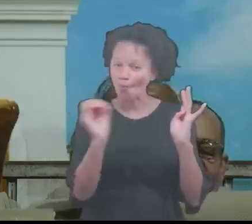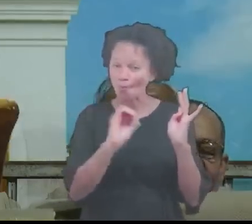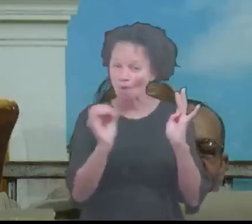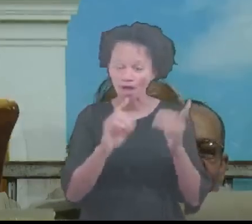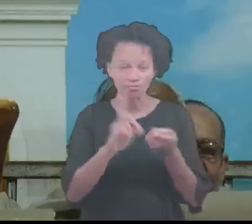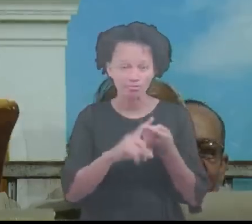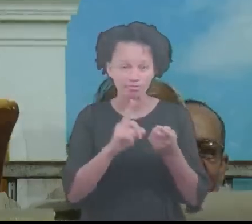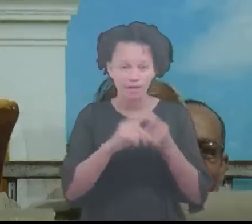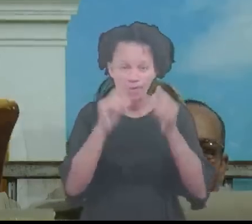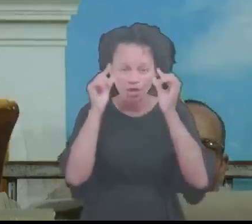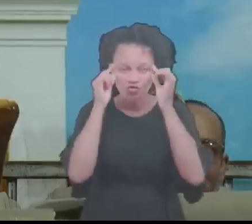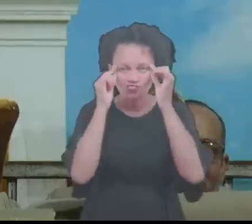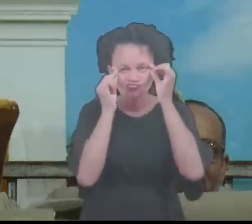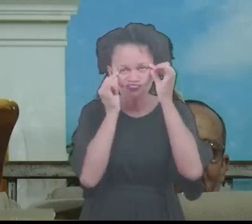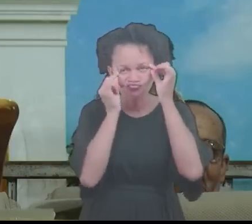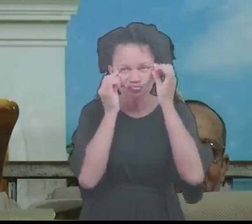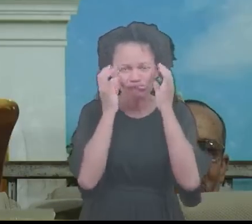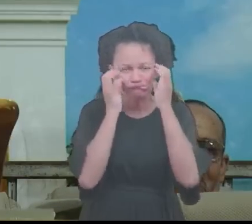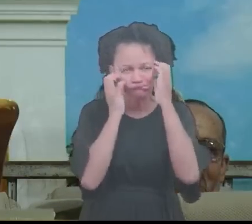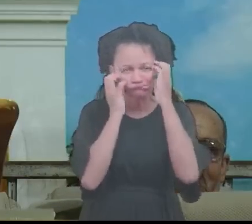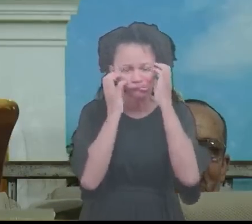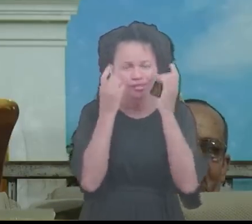nem vai ter ruga.